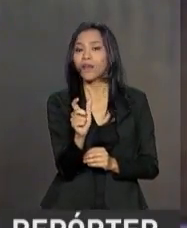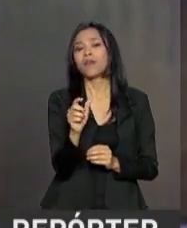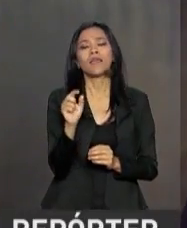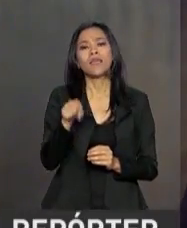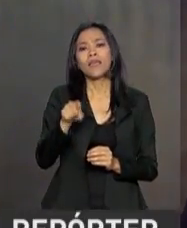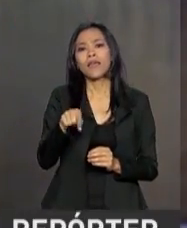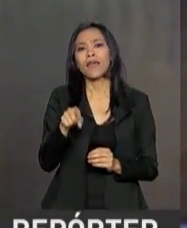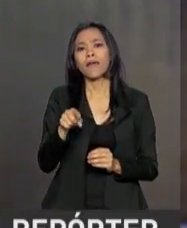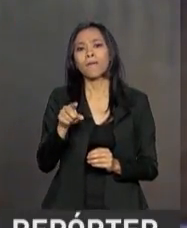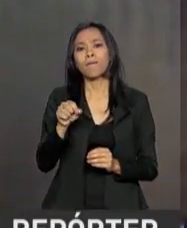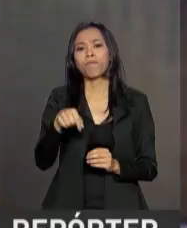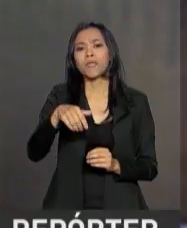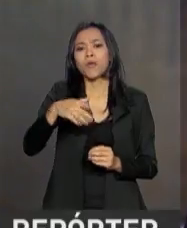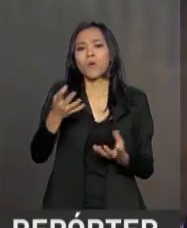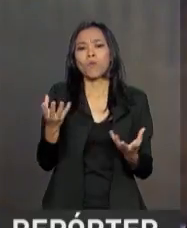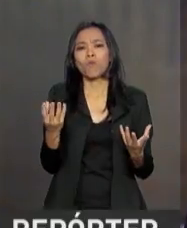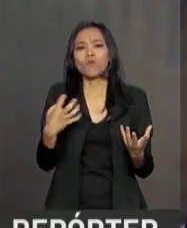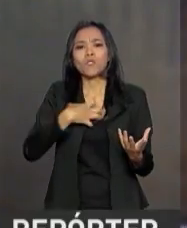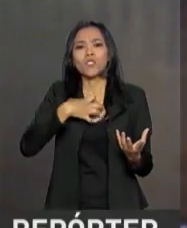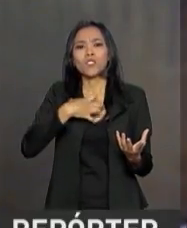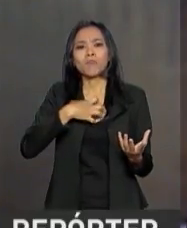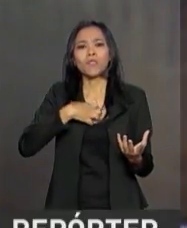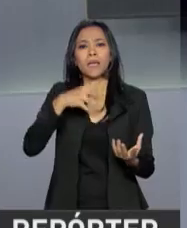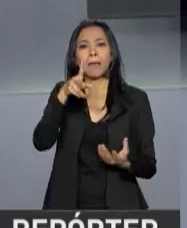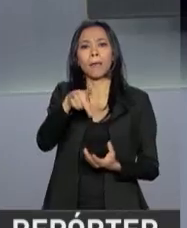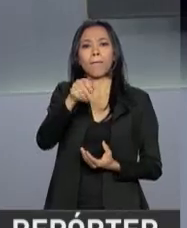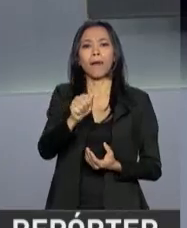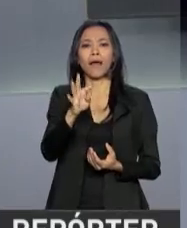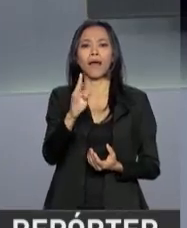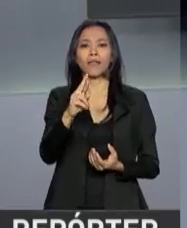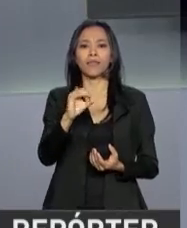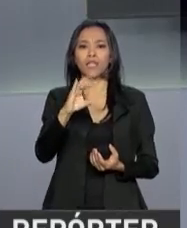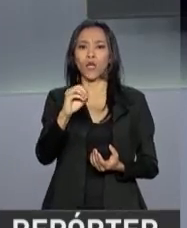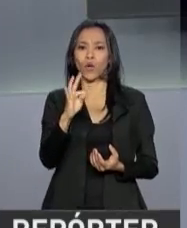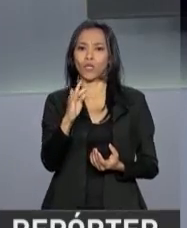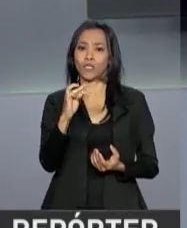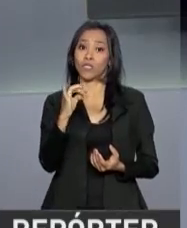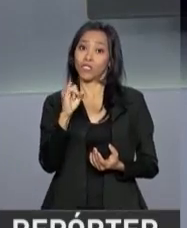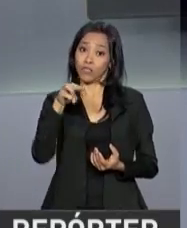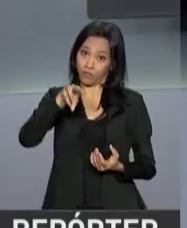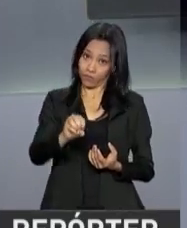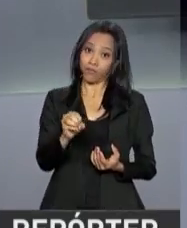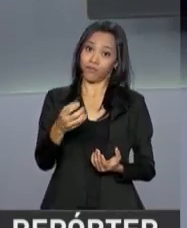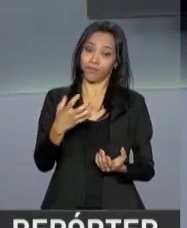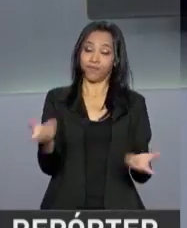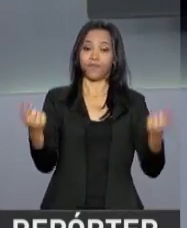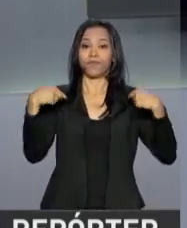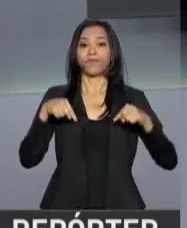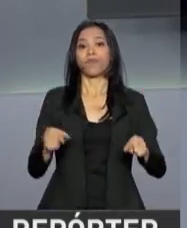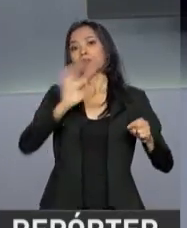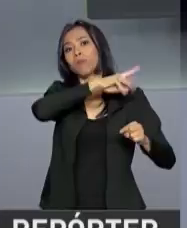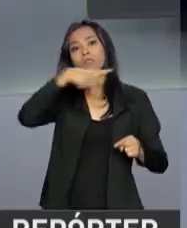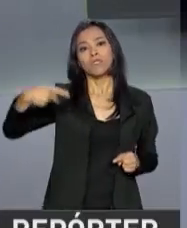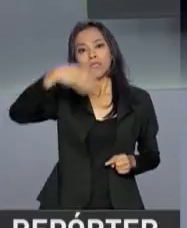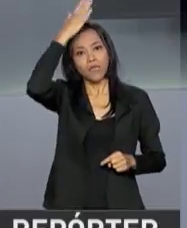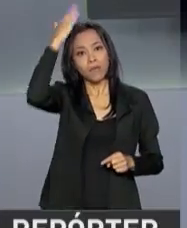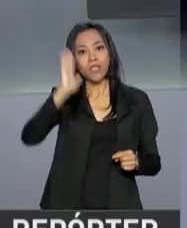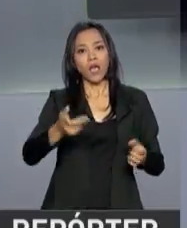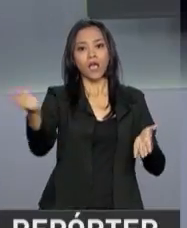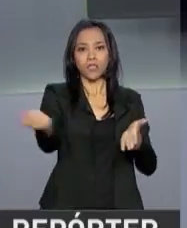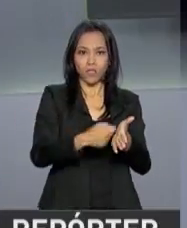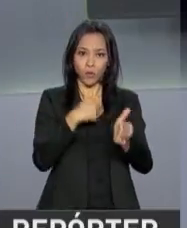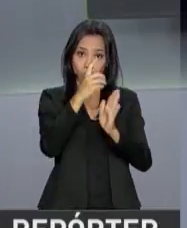importante, mais que uma qualidade, um sentimento, que é o patriotismo. O presidente Michel Temer assinou o decreto